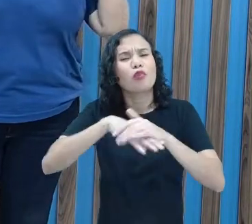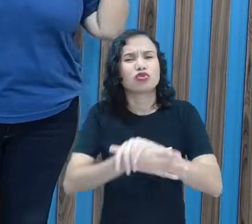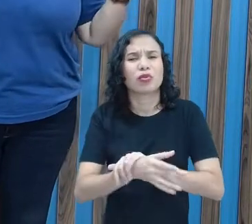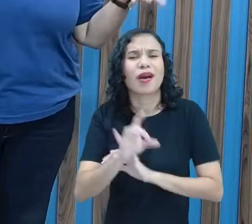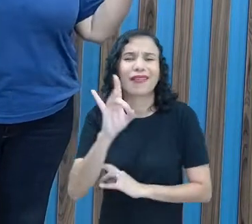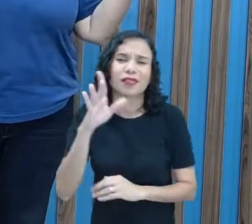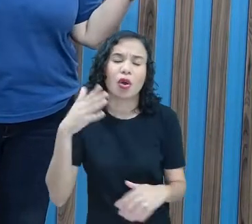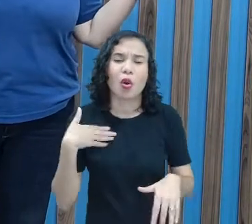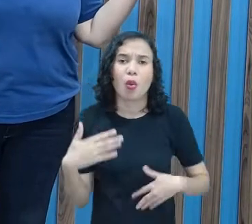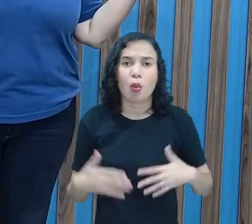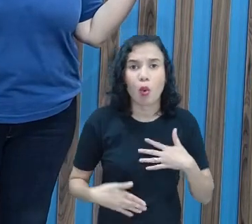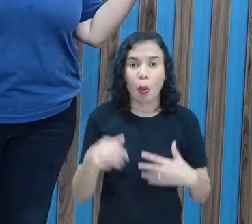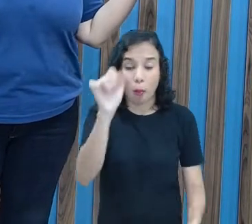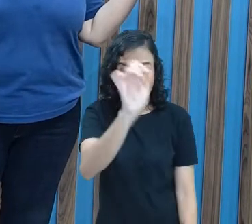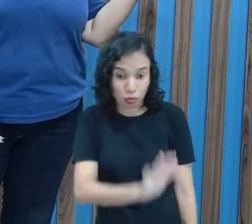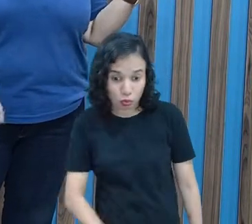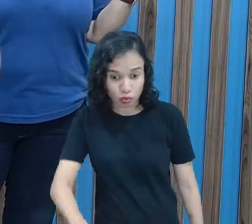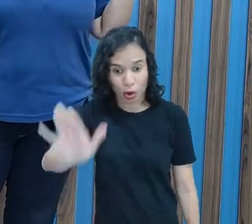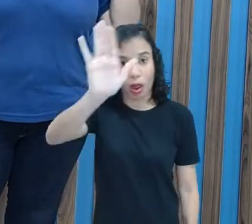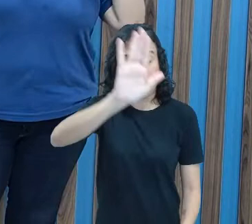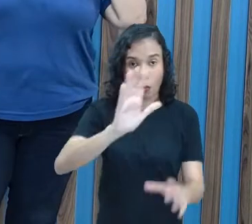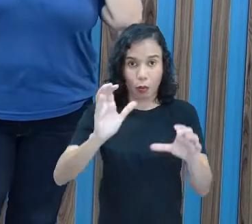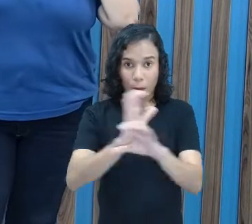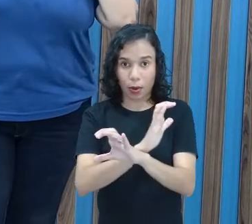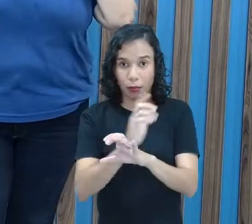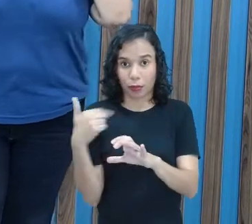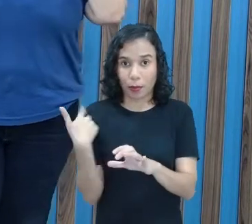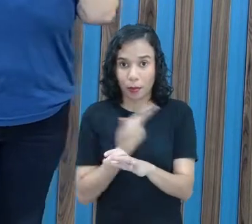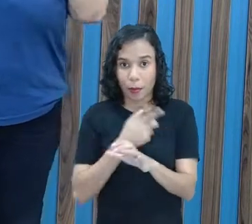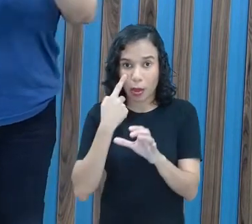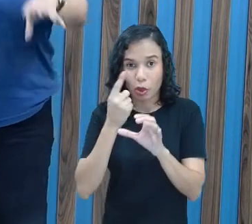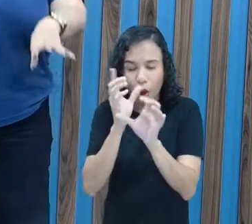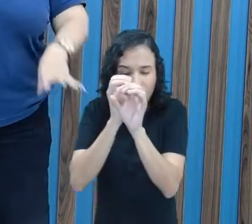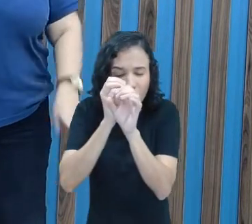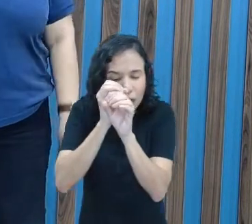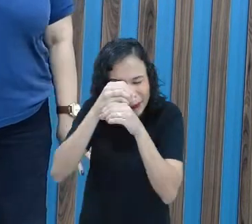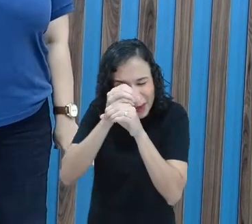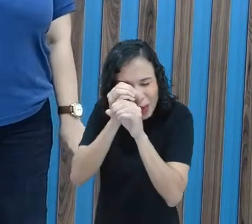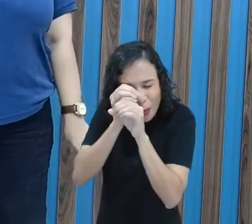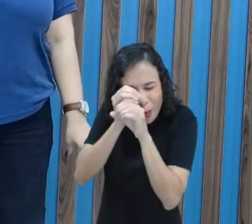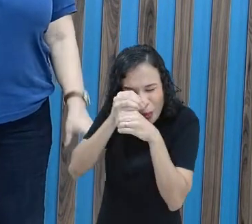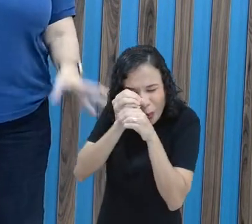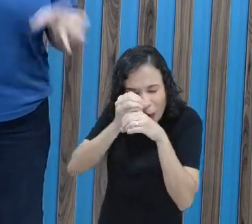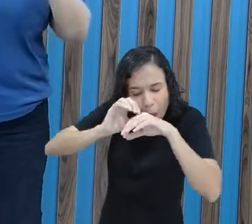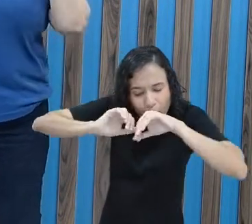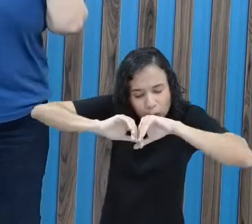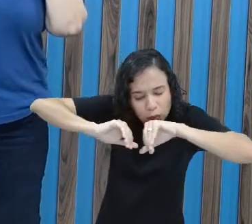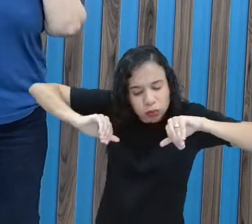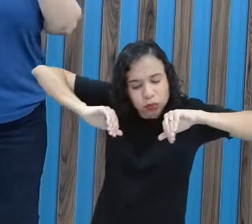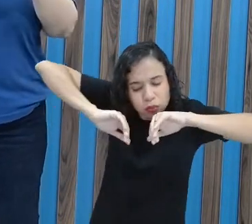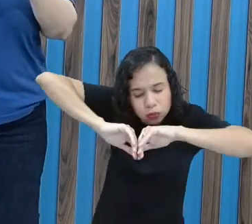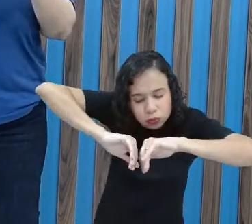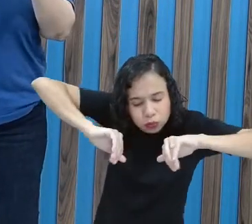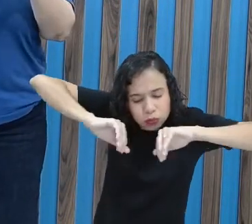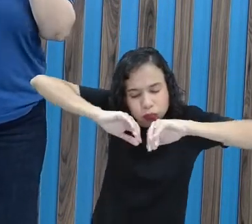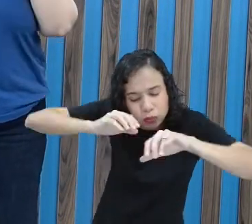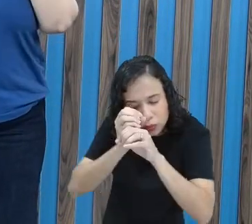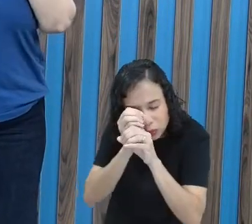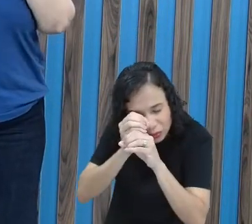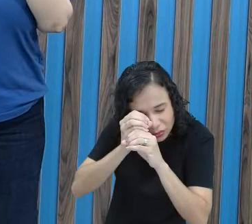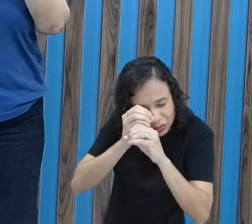ver o corpo como um todo, como a professora Helena disse, né? Mas quando a gente vai microscopicamente, né, na